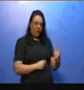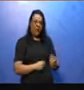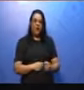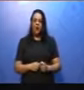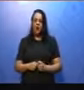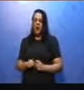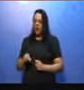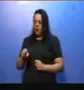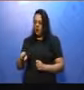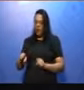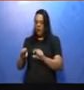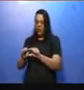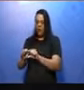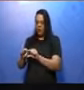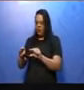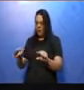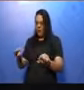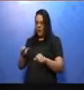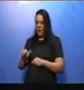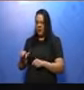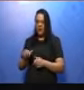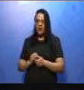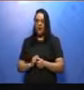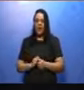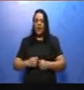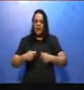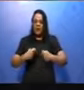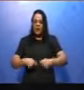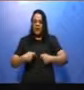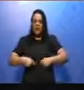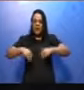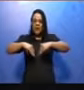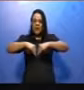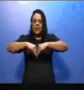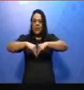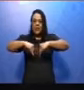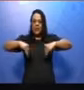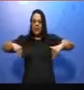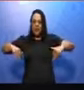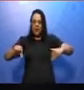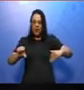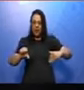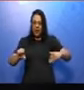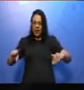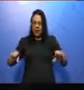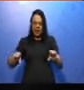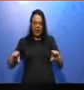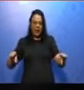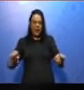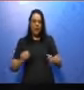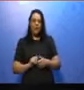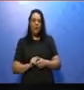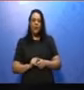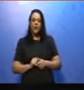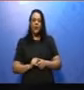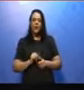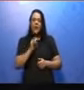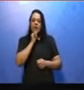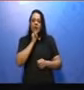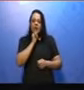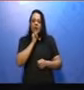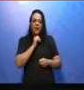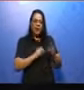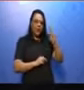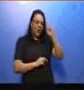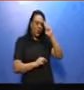Que eu vou colocar esse risquinho aqui para separar as orações. Olha, o chefe reconheceu os subordinados.